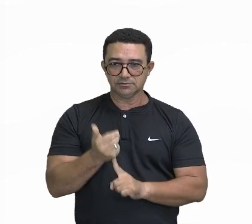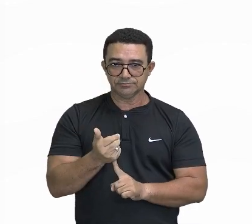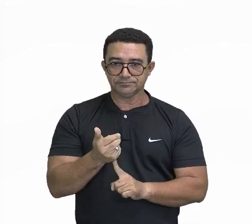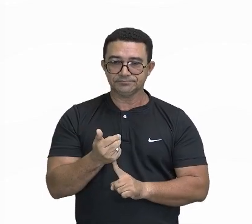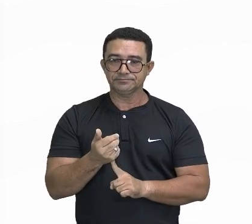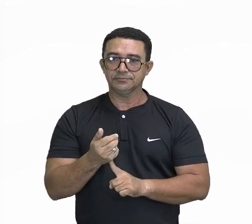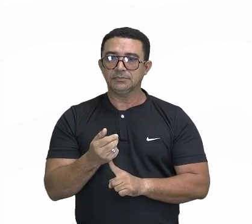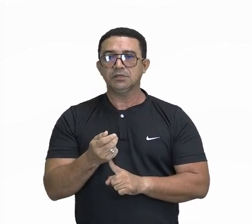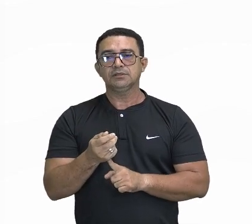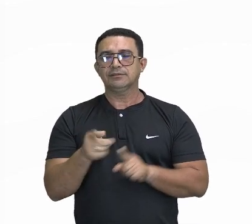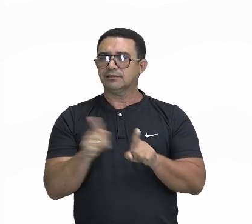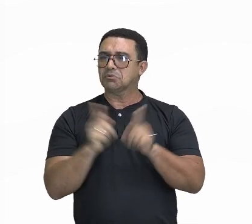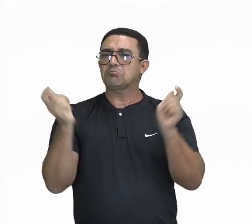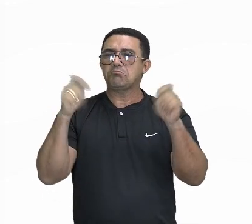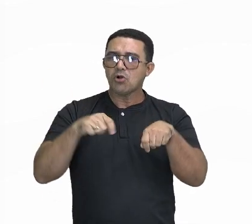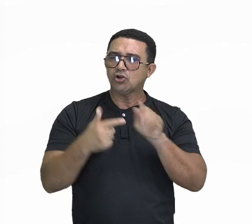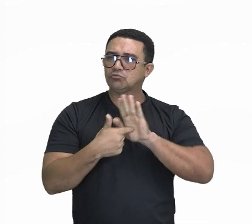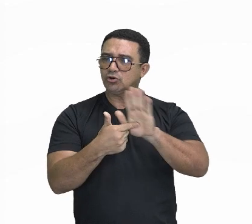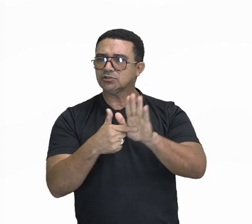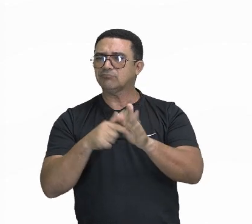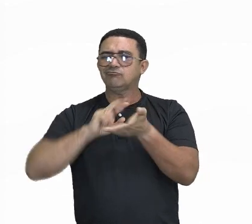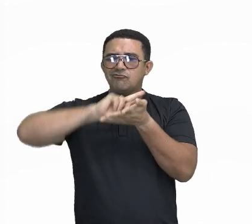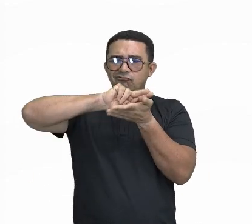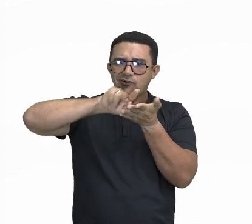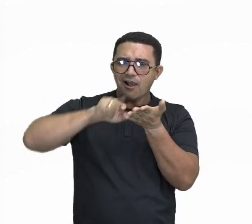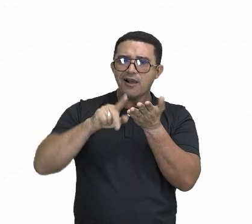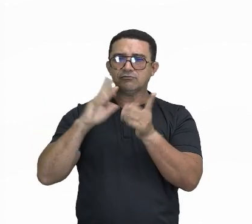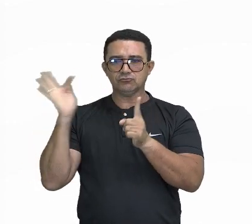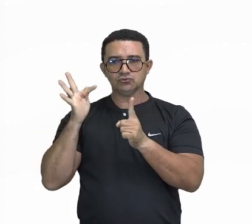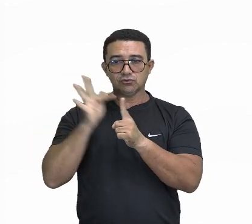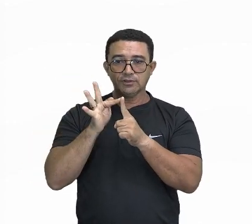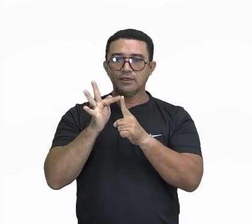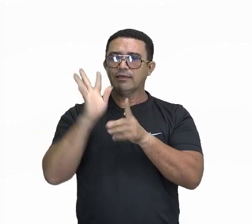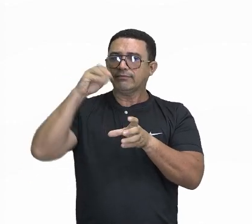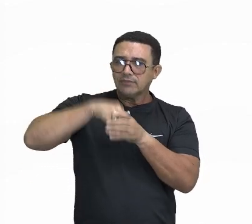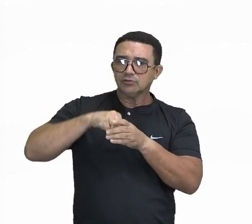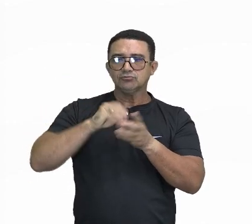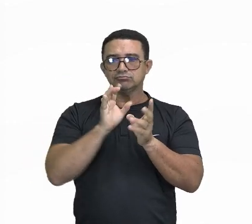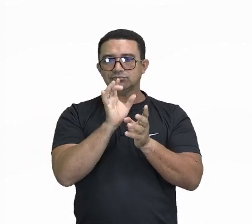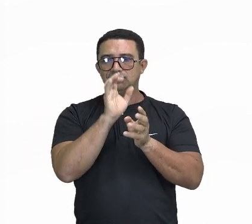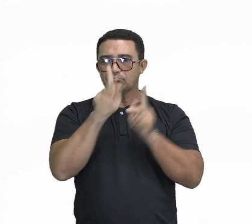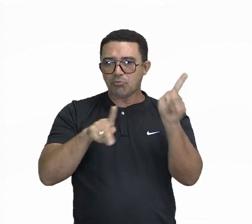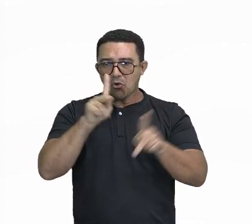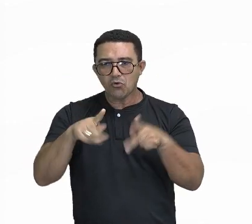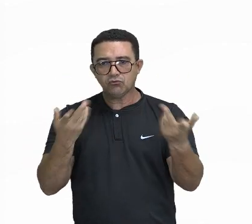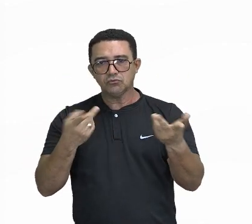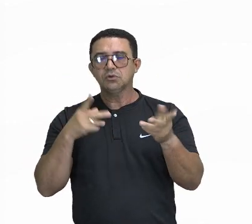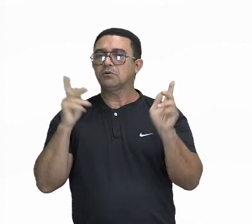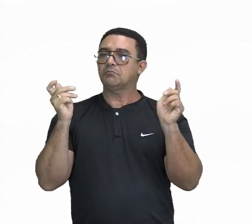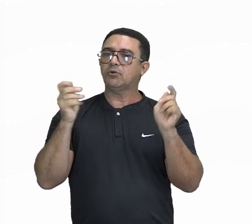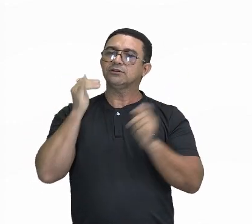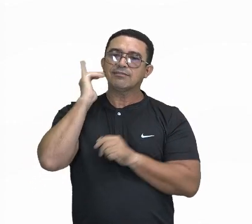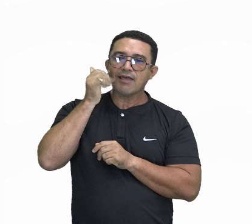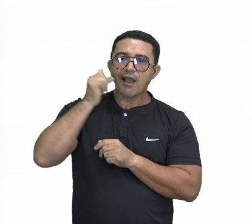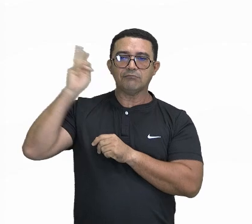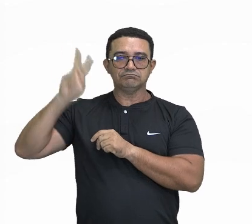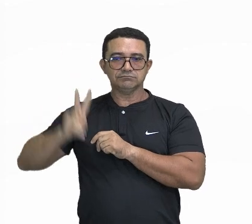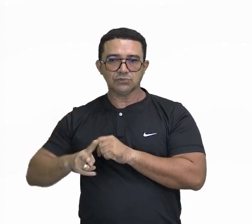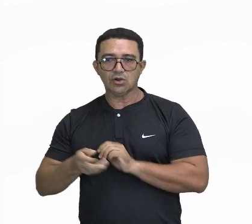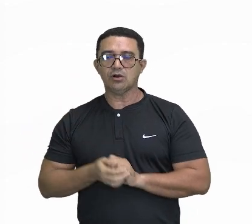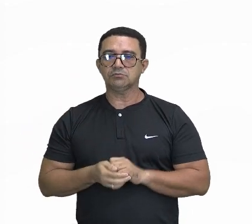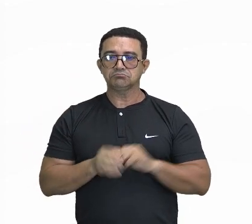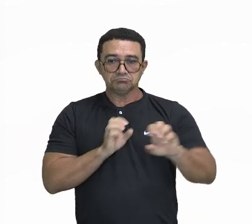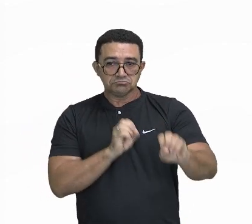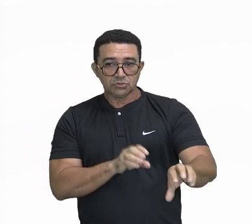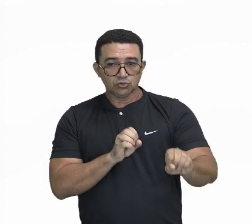pode representar diferentes funções em cada sociedade. Ela pode contar histórias, educar,